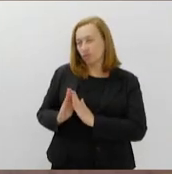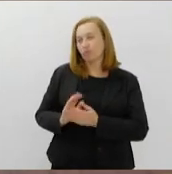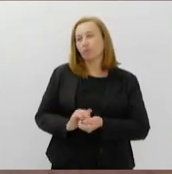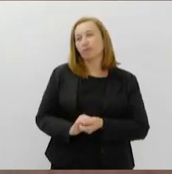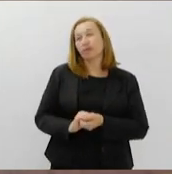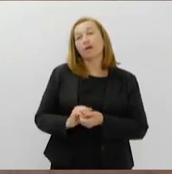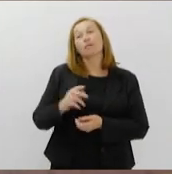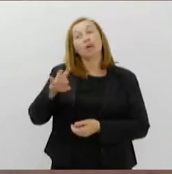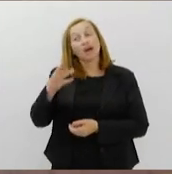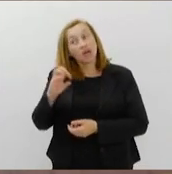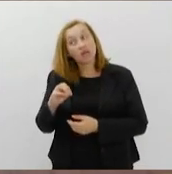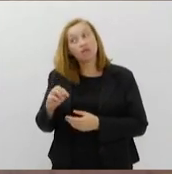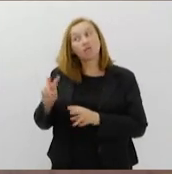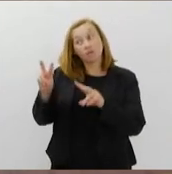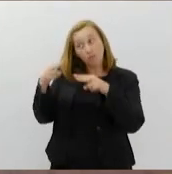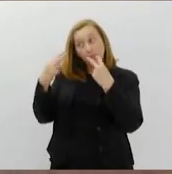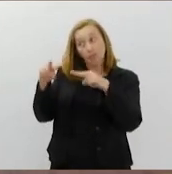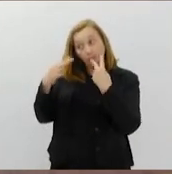Marquinho.